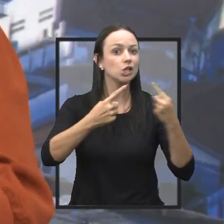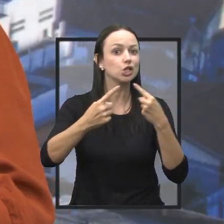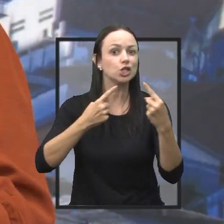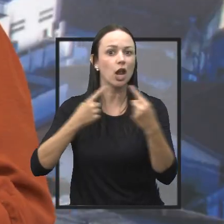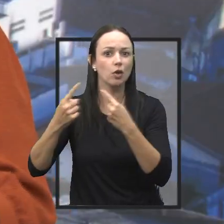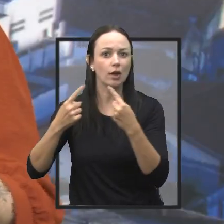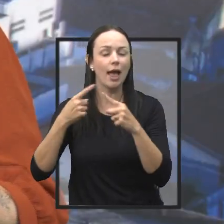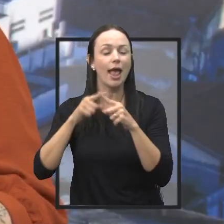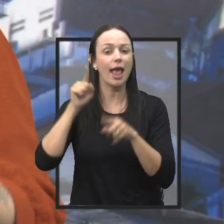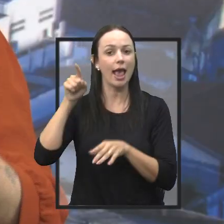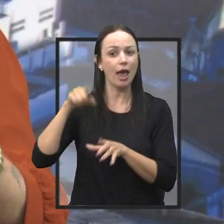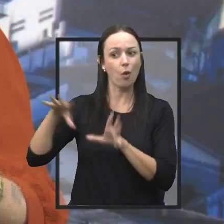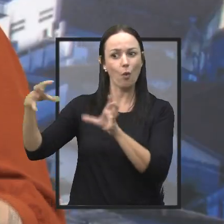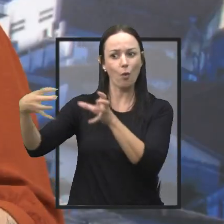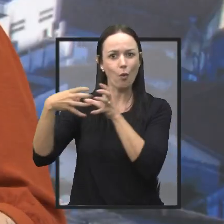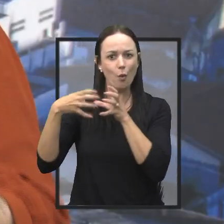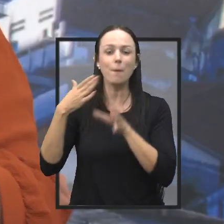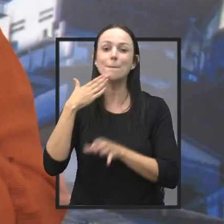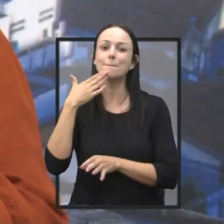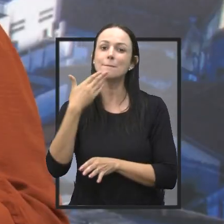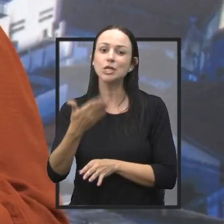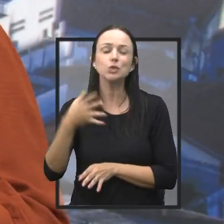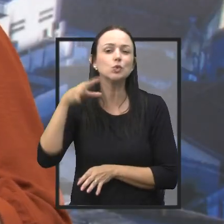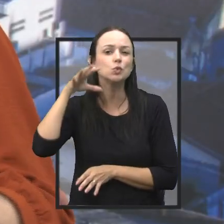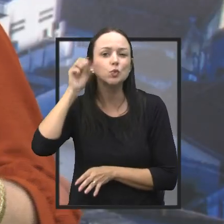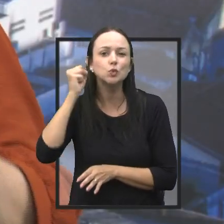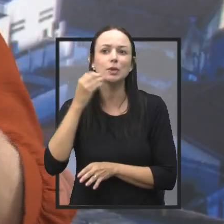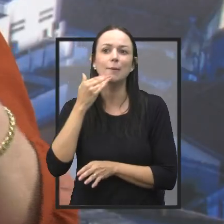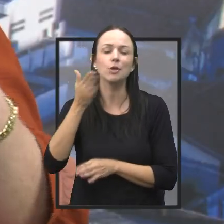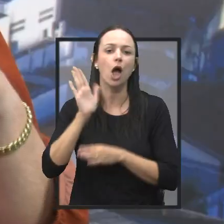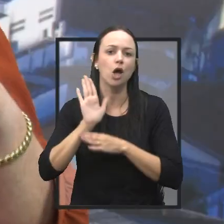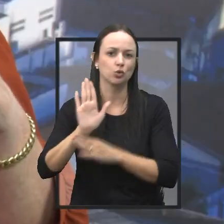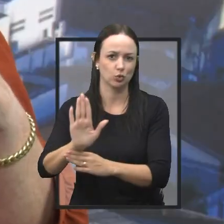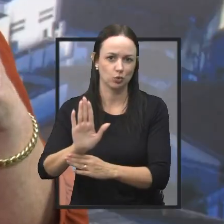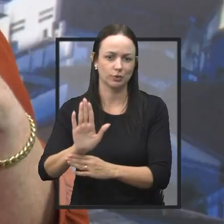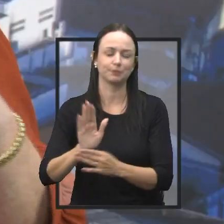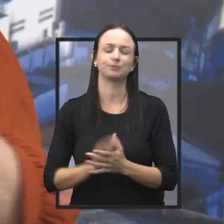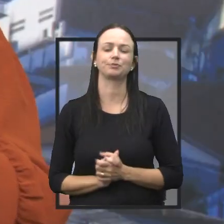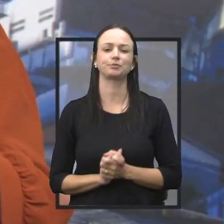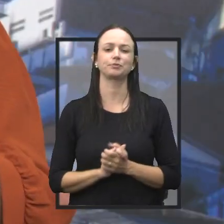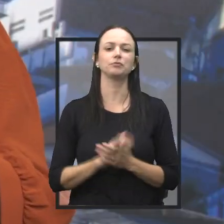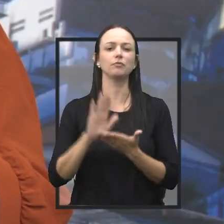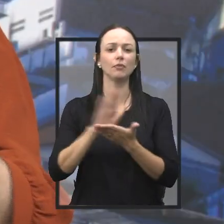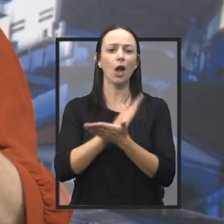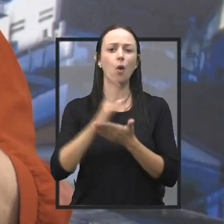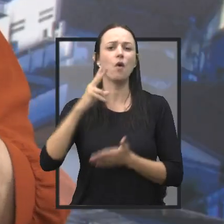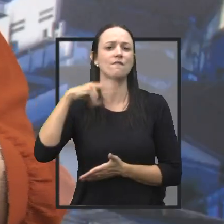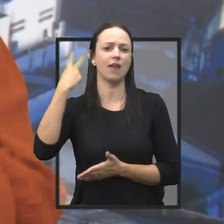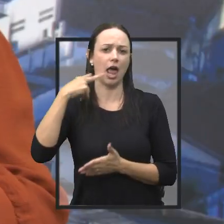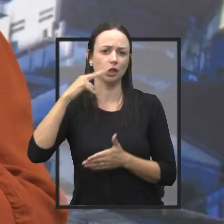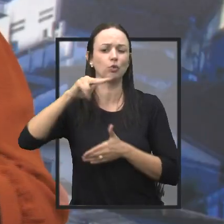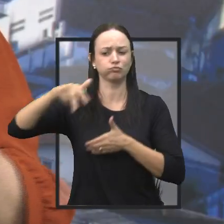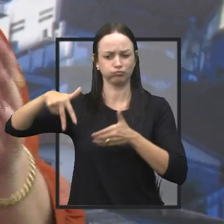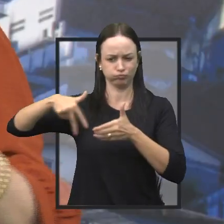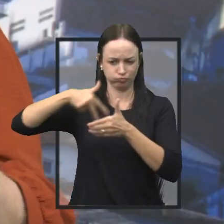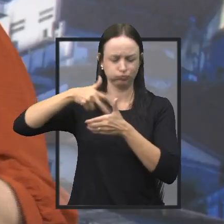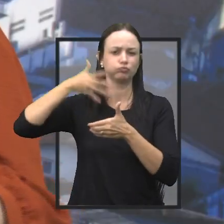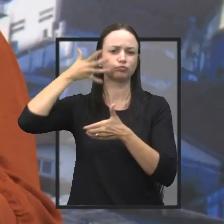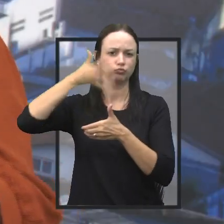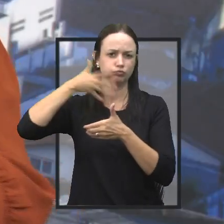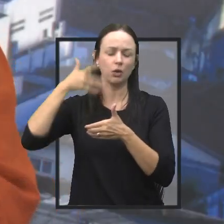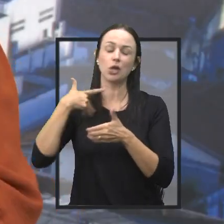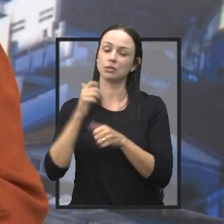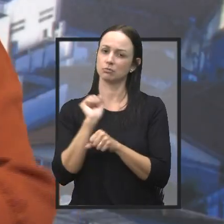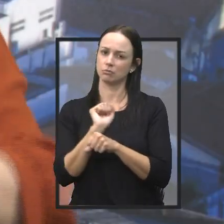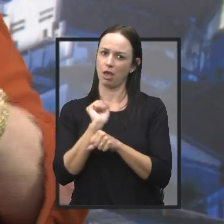pedindo escuta, pedindo auxílio. O que nós fizemos? Alguns vereadores usaram a palavra, eu deixei mais